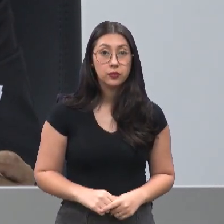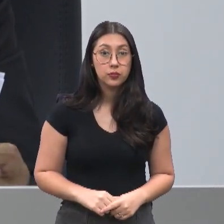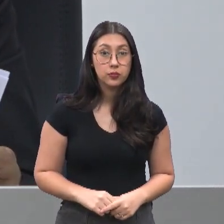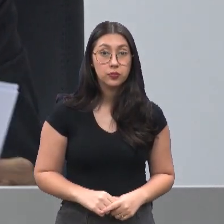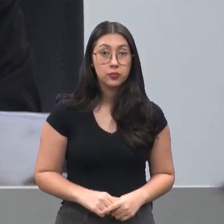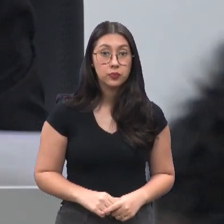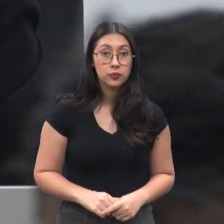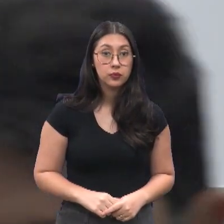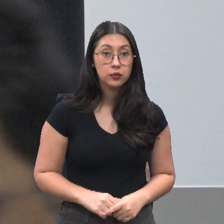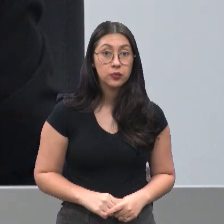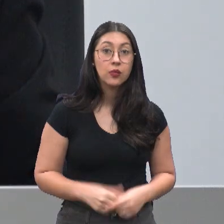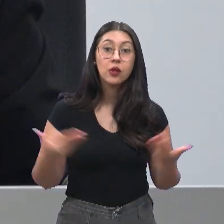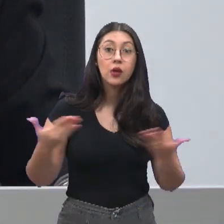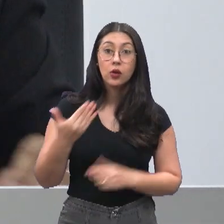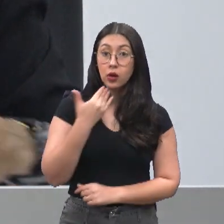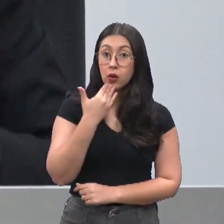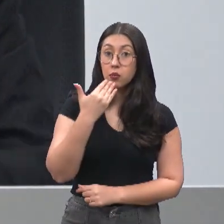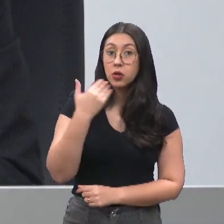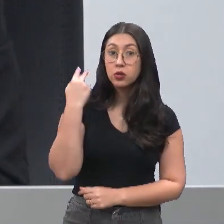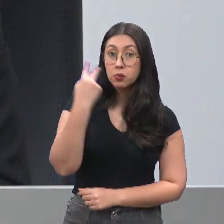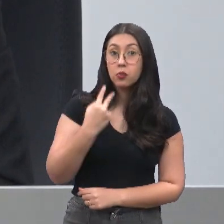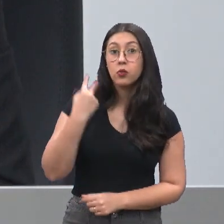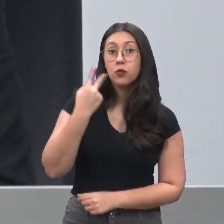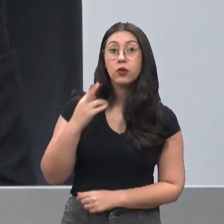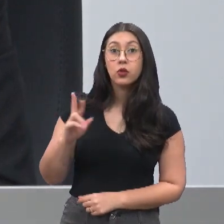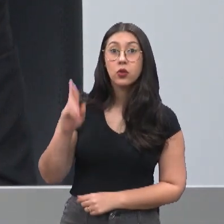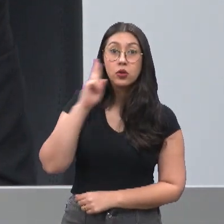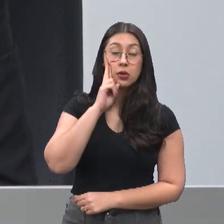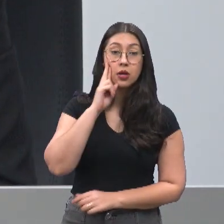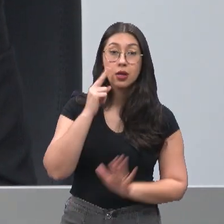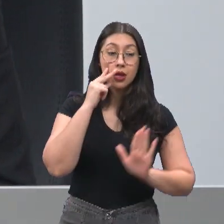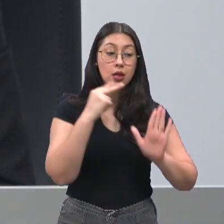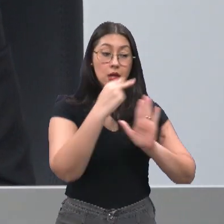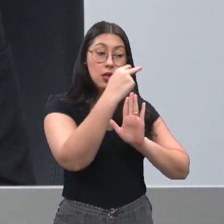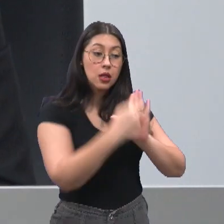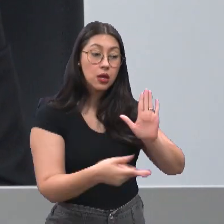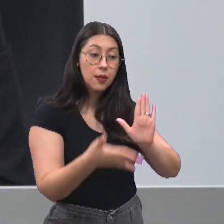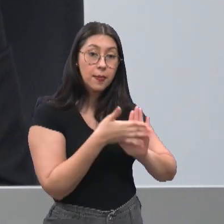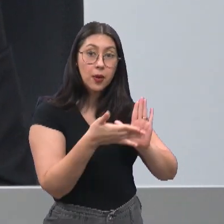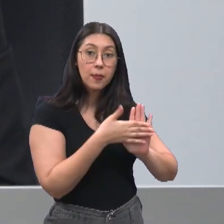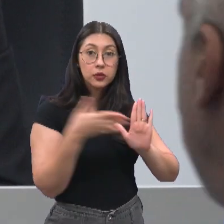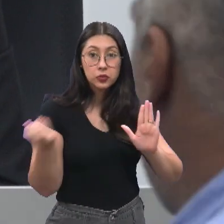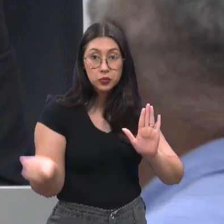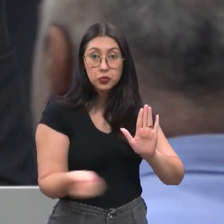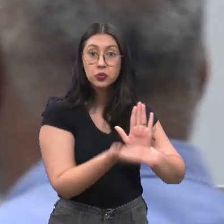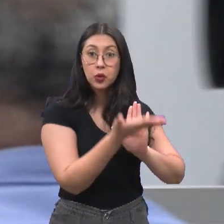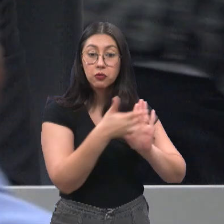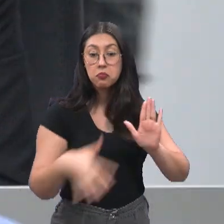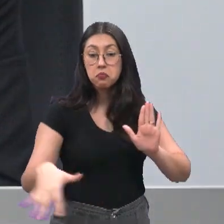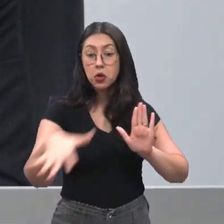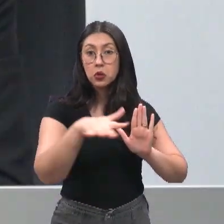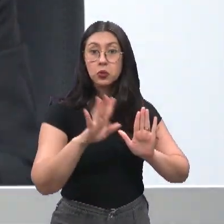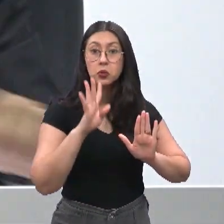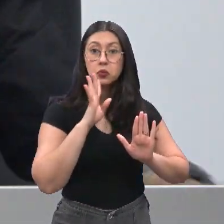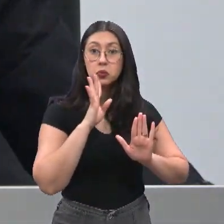Solicito ao nobre vereador Renato Santiago que leia as novas proposituras para a ciência dos vereadores.